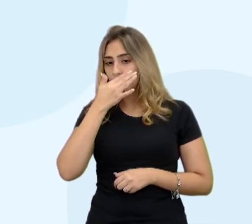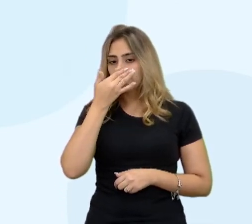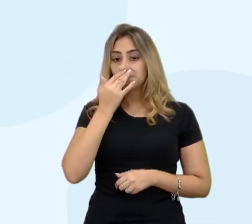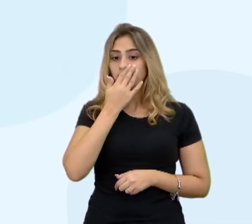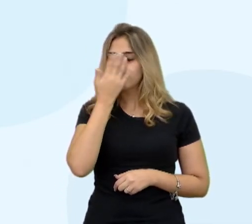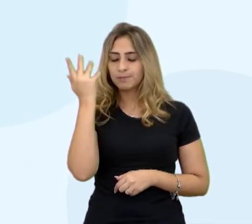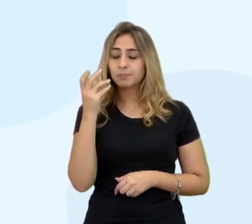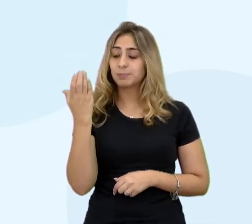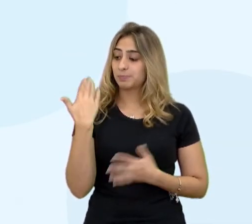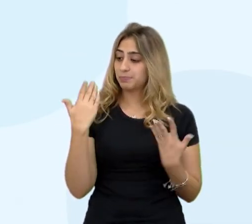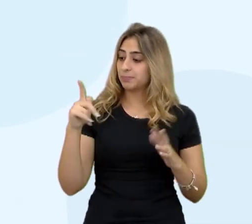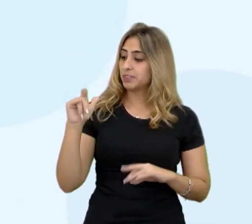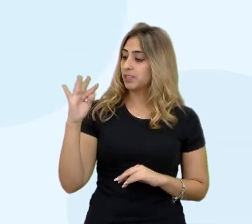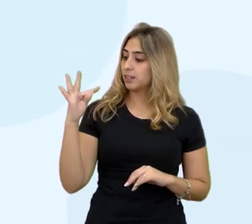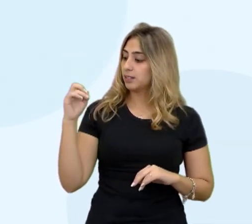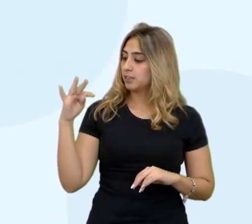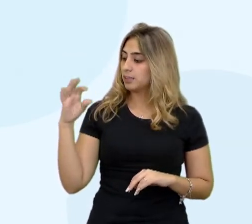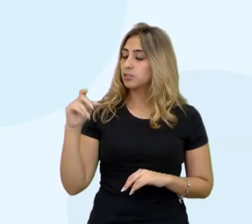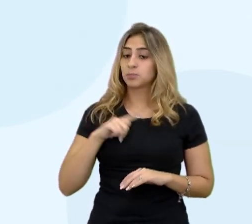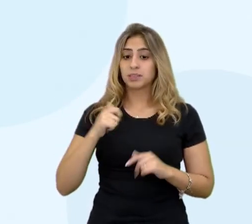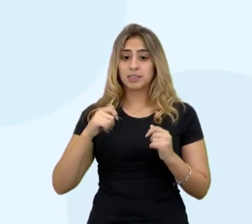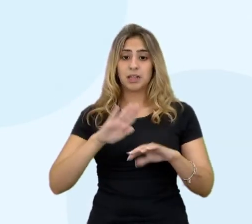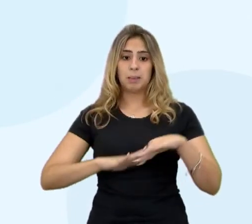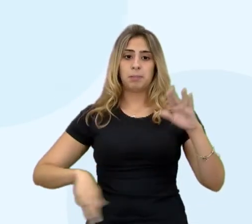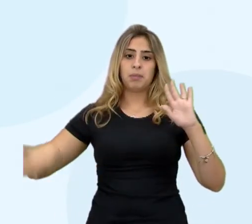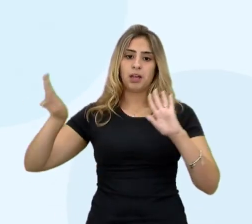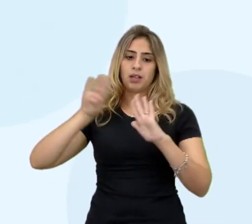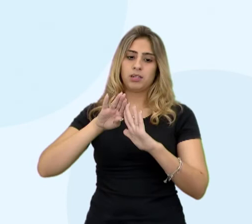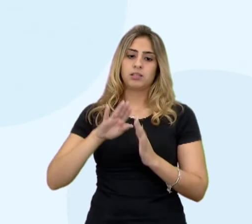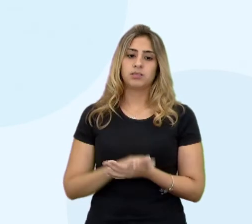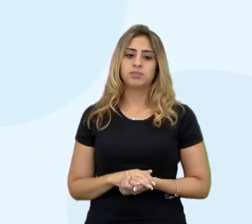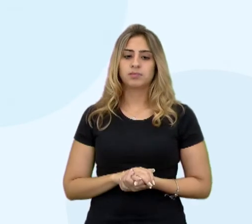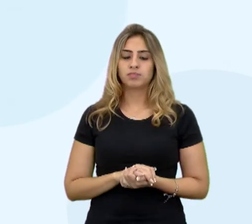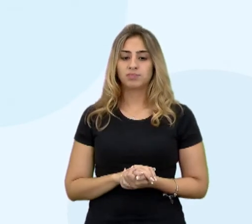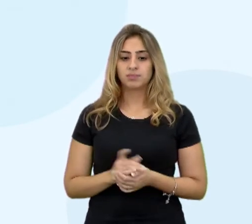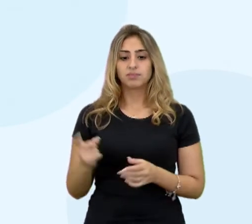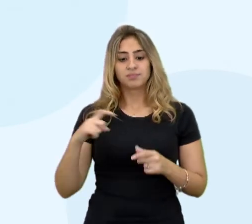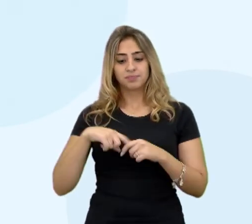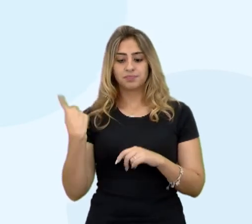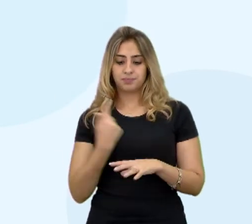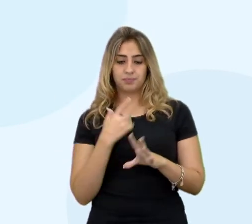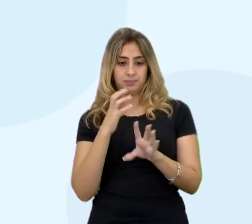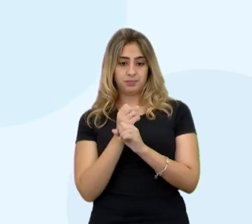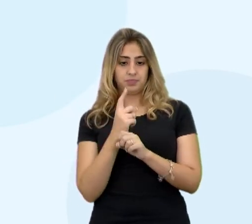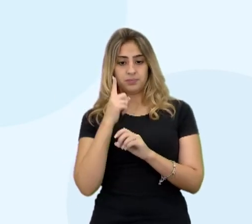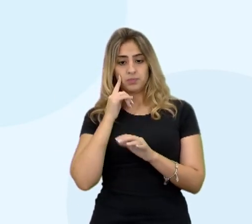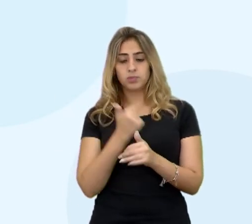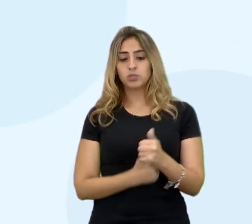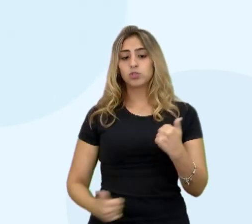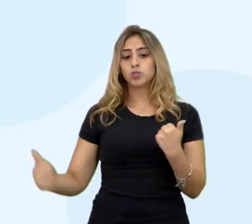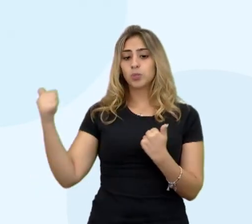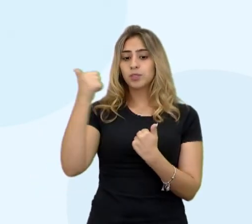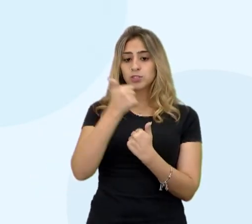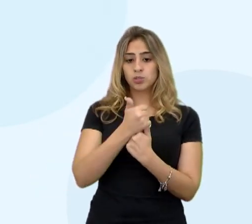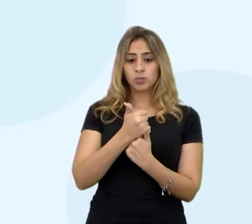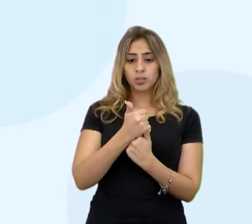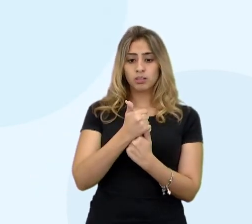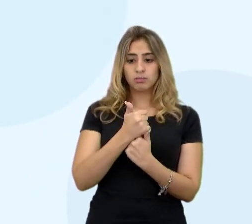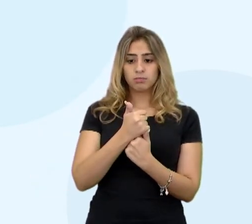calor latente precisa de muito mais. Tá bom? Então, voltando para os nossos cálculos, ó, basta substituir na fórmula,